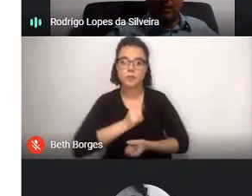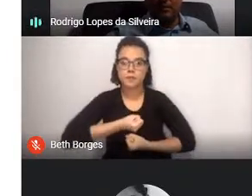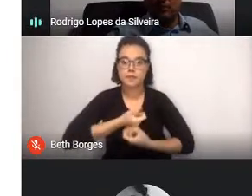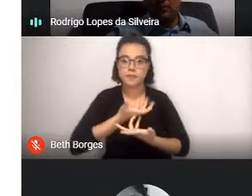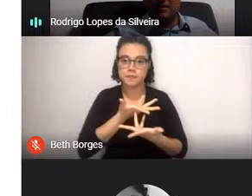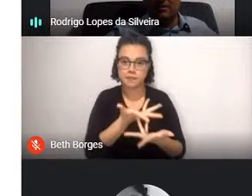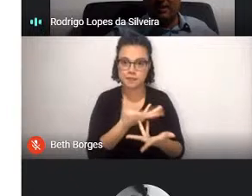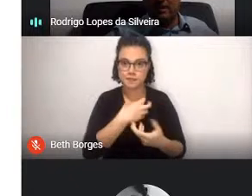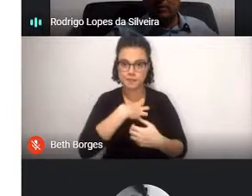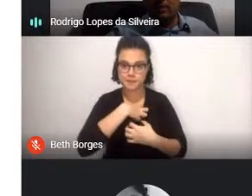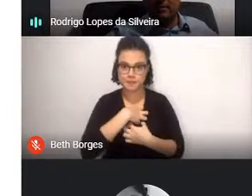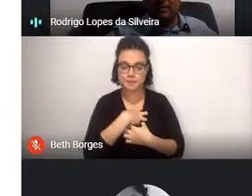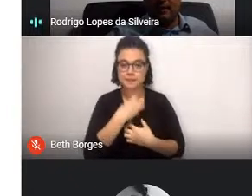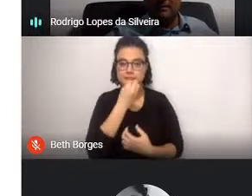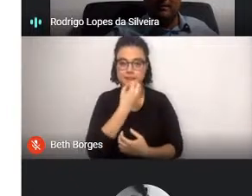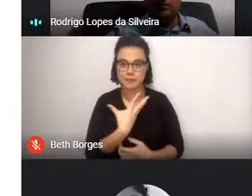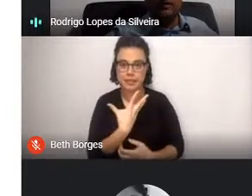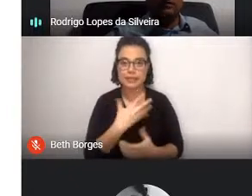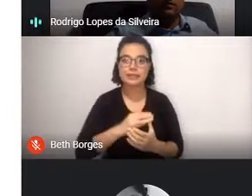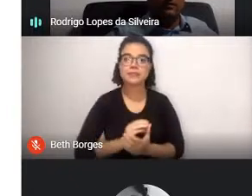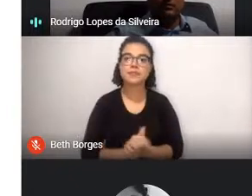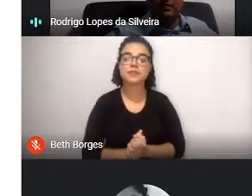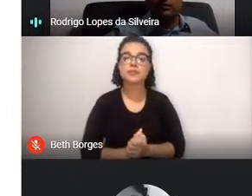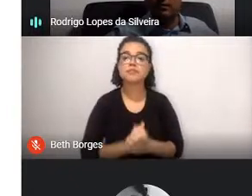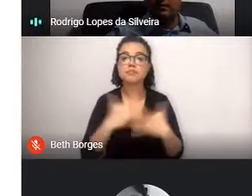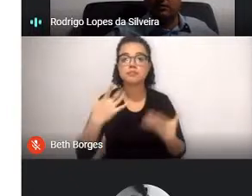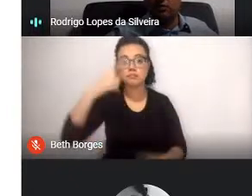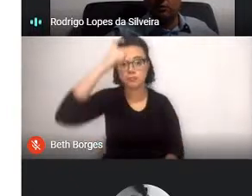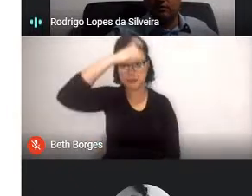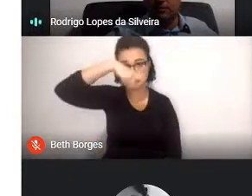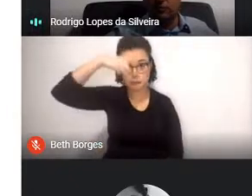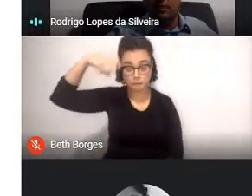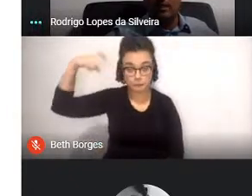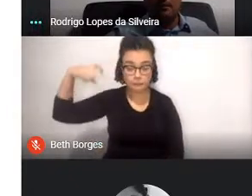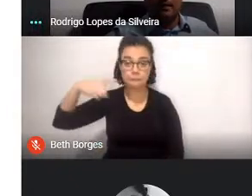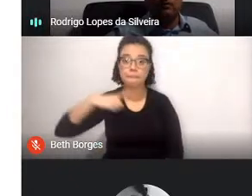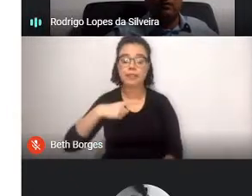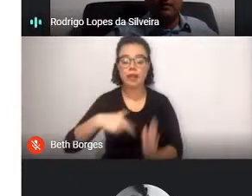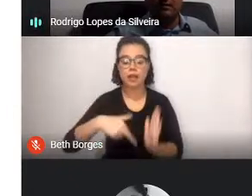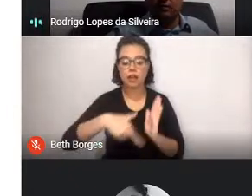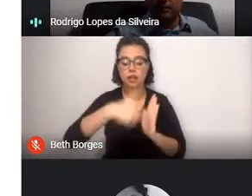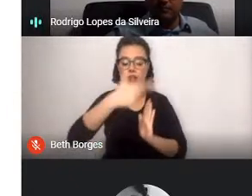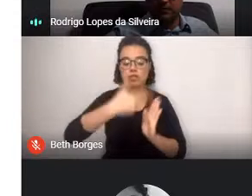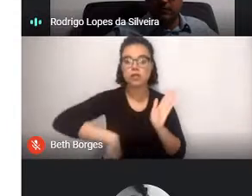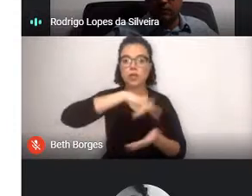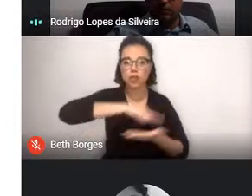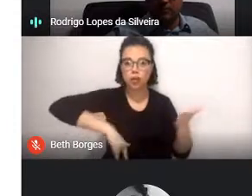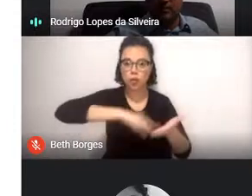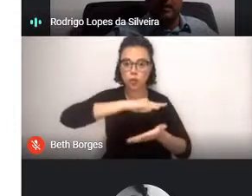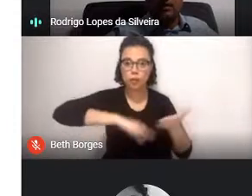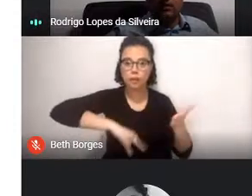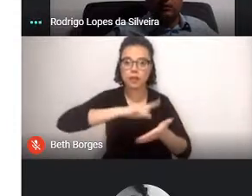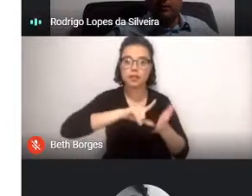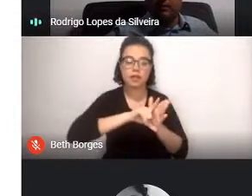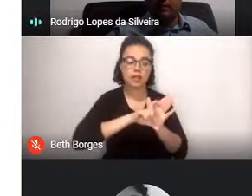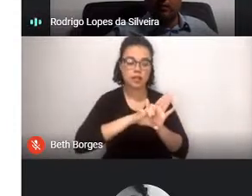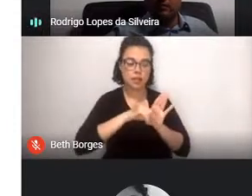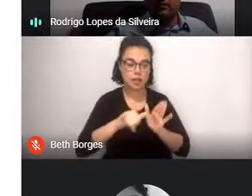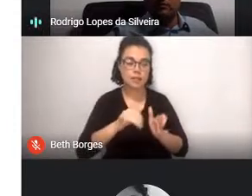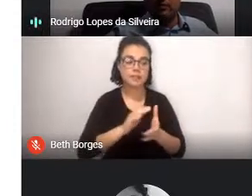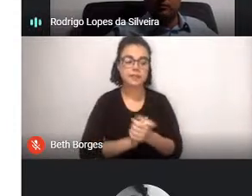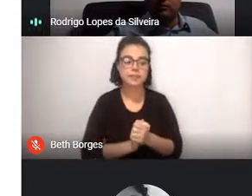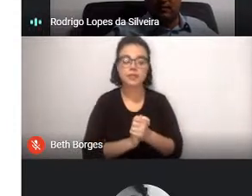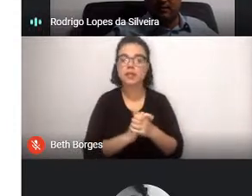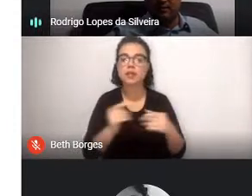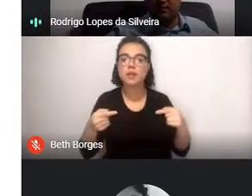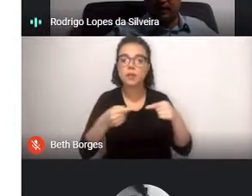Então, pessoal, a hipnose ela está regulamentada segundo a Resolução 013 de 2000 para a utilização pelos psicólogos, tá? Onde os psicólogos